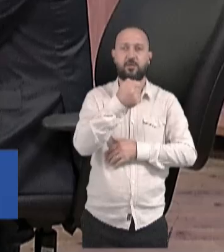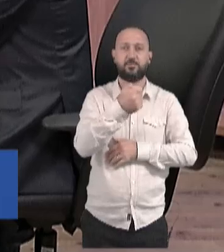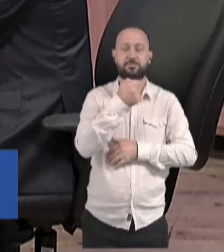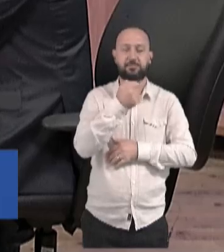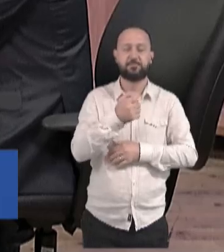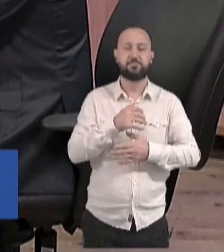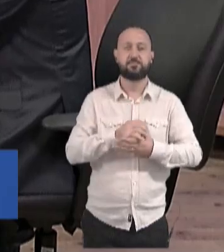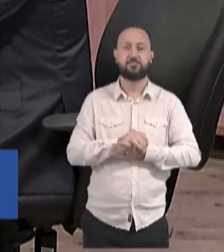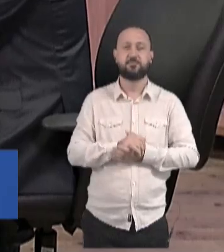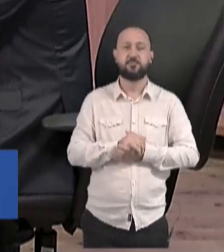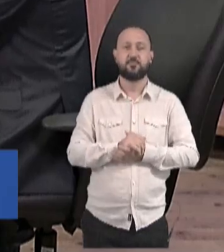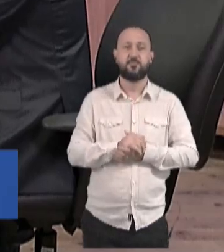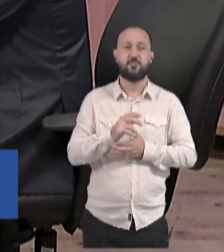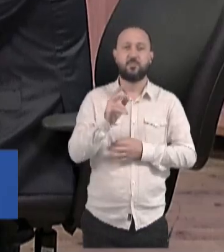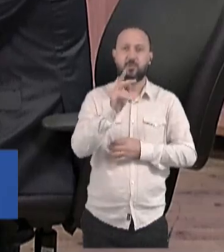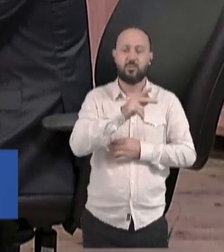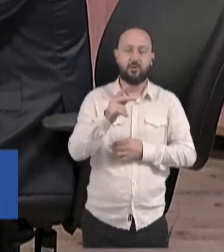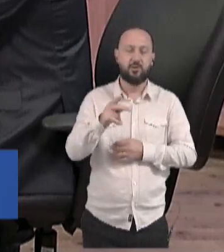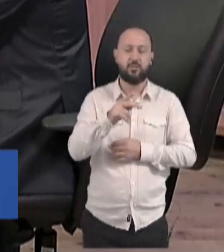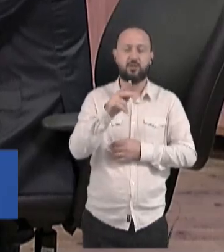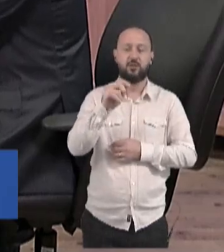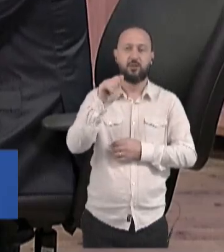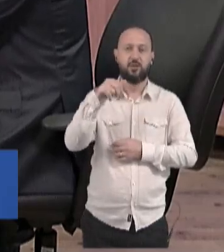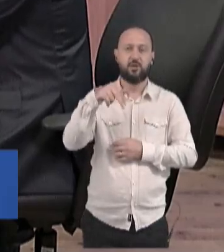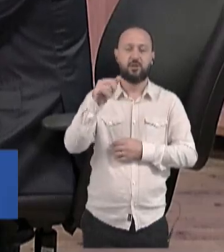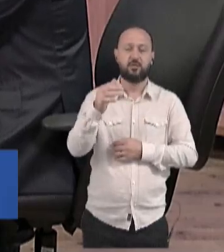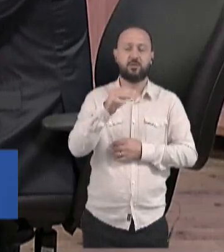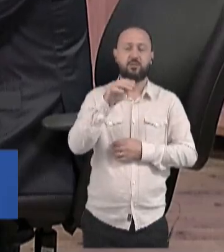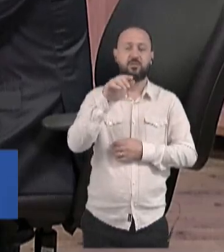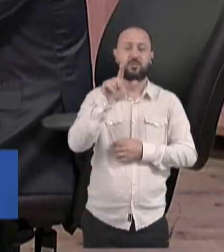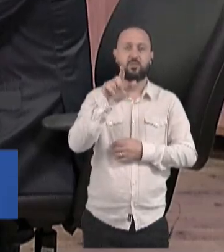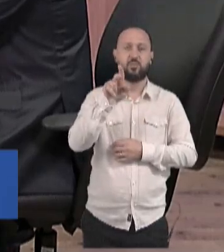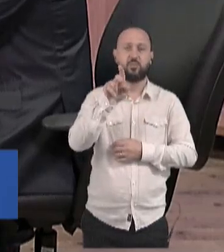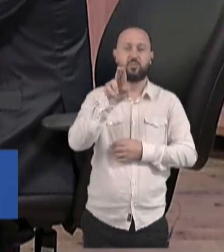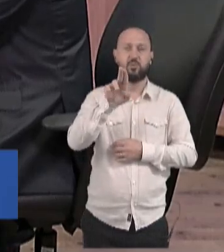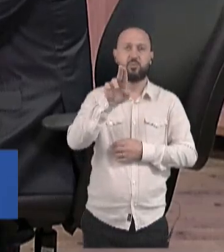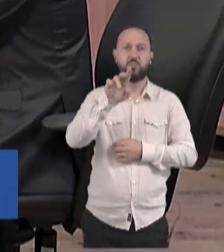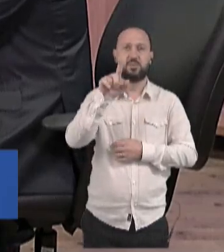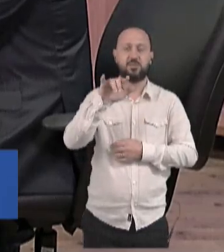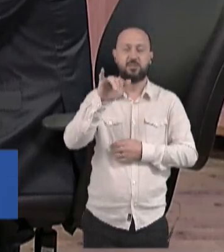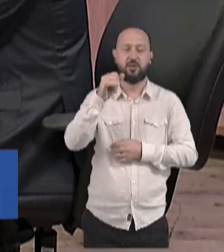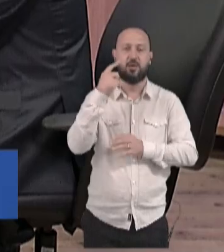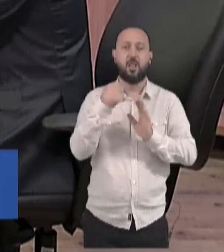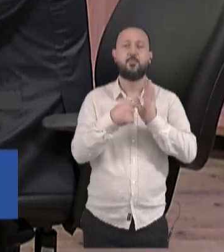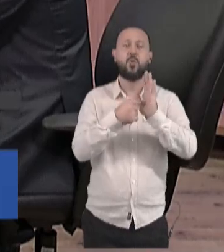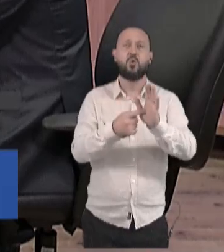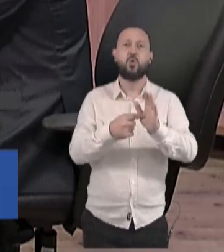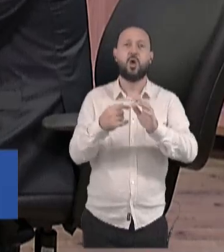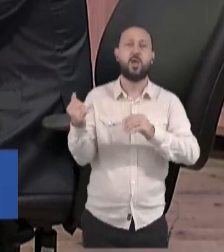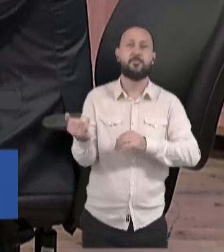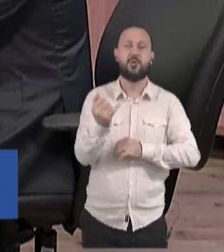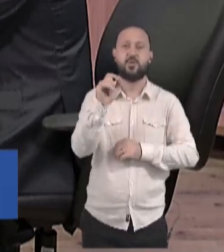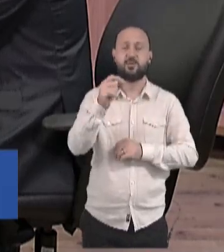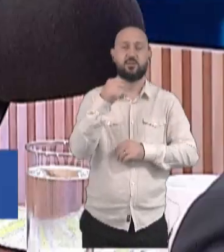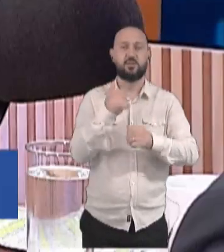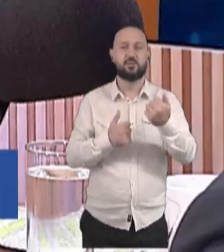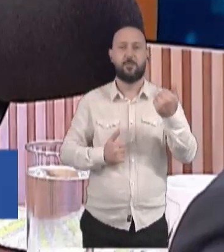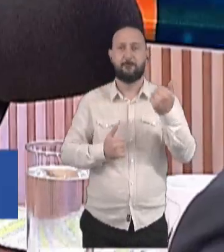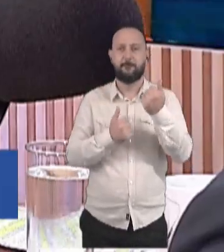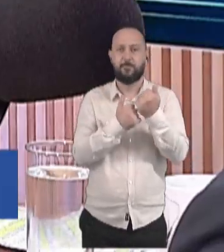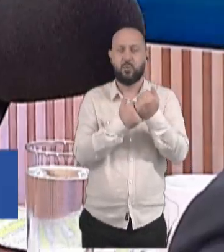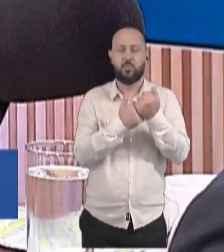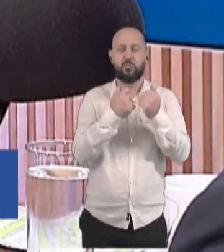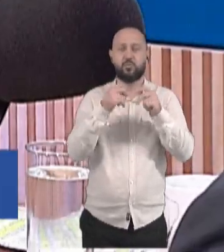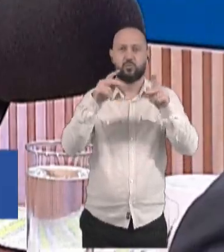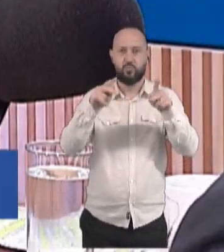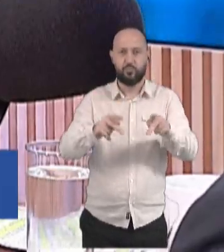entrevistada, a professora Ana Luzia Abrão, que ela destacou a importância desse apoio